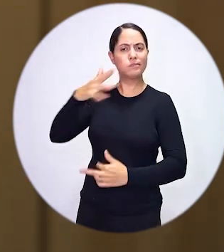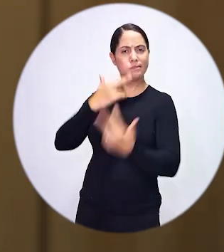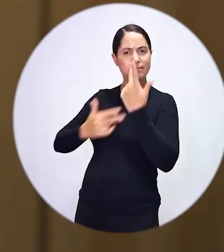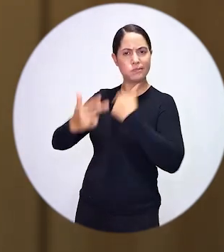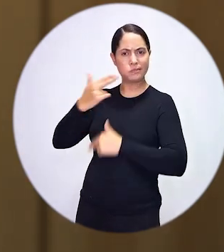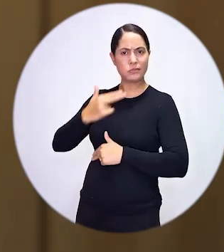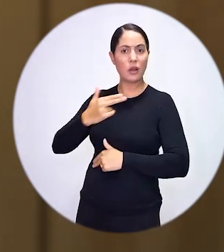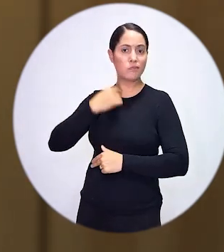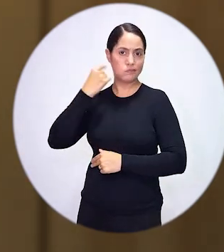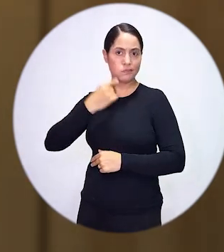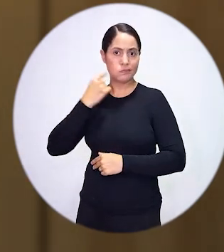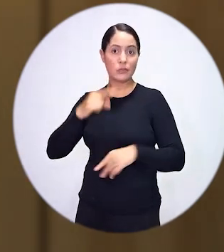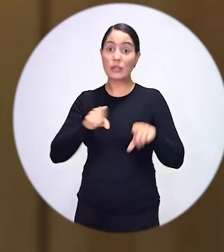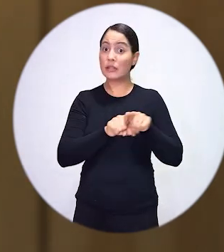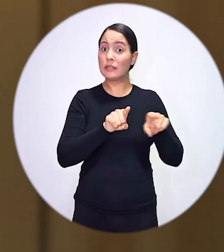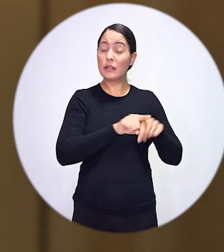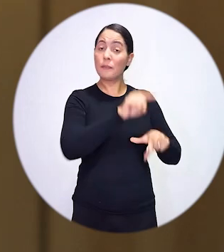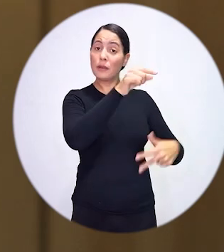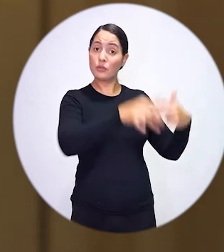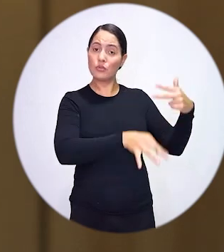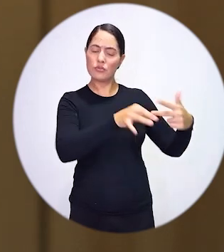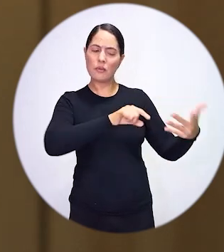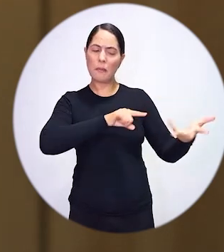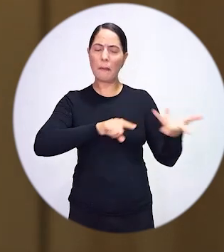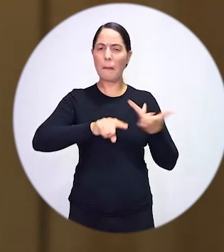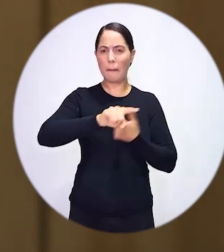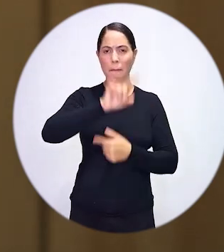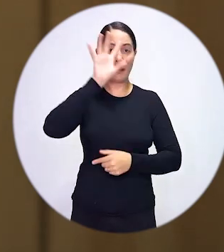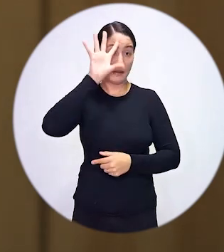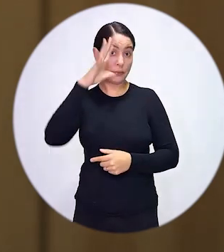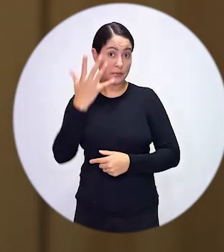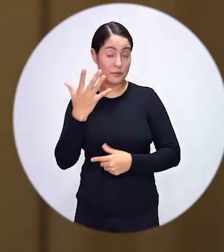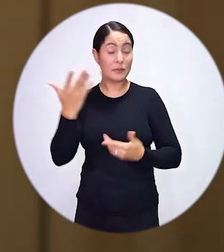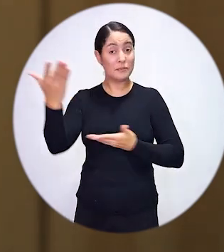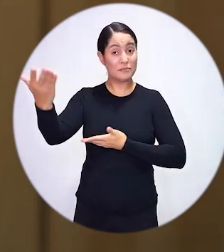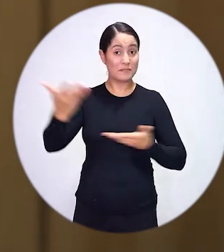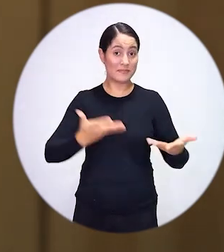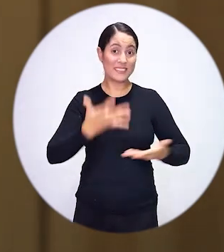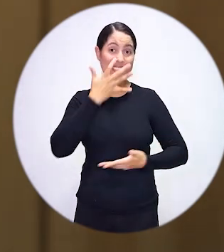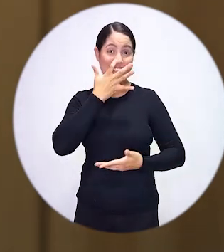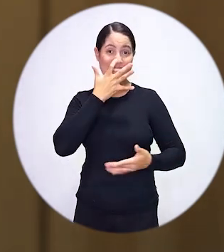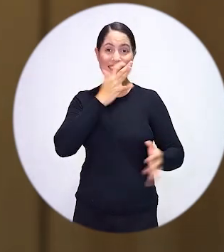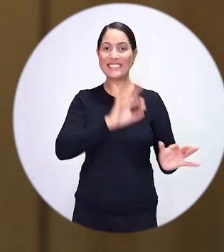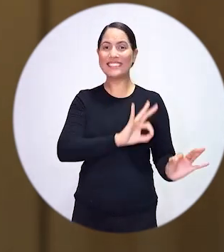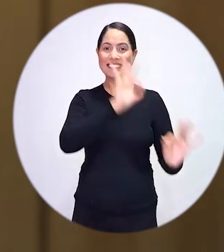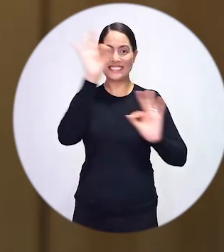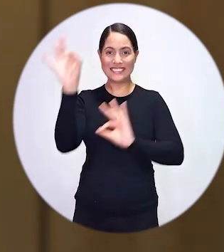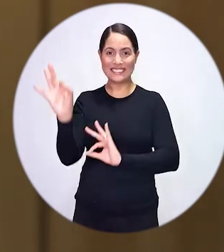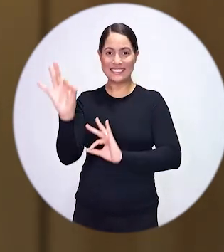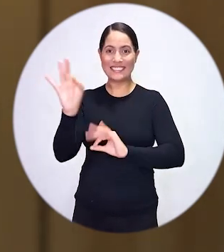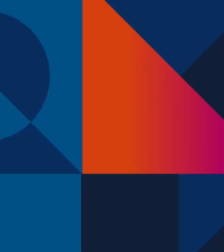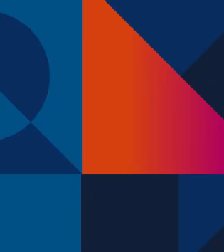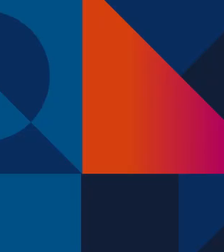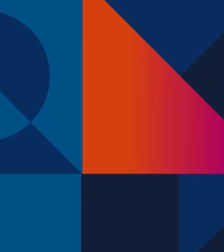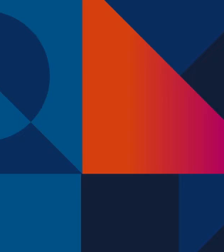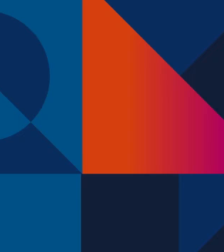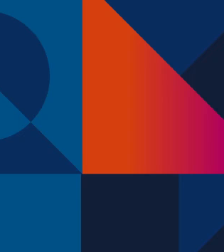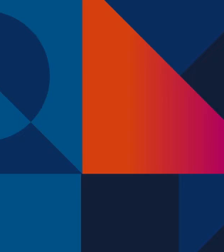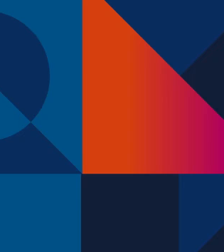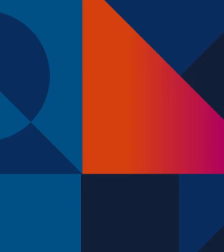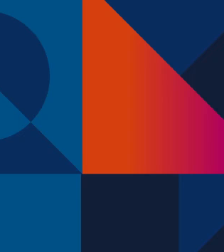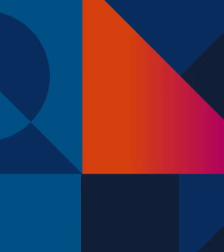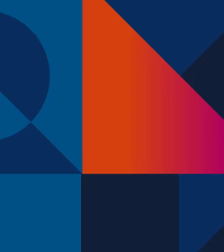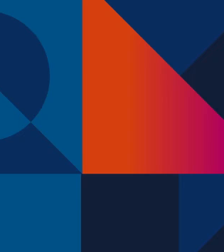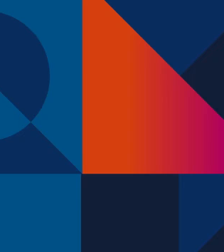das novidades da advocacia e dos últimos acontecimentos do Judiciário. Fique com a gente, já estamos no ar.